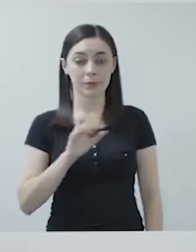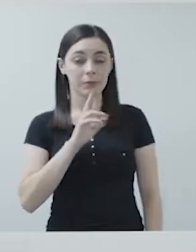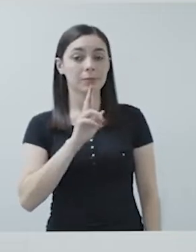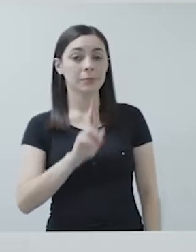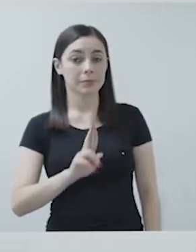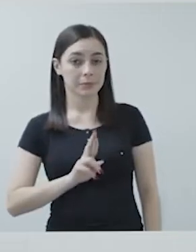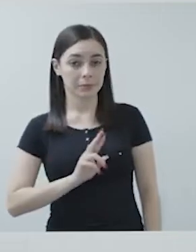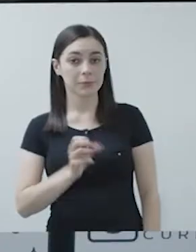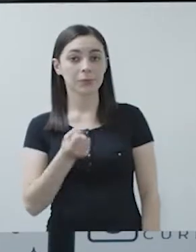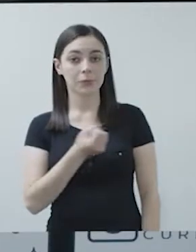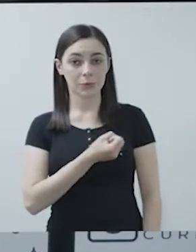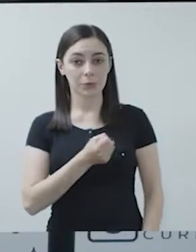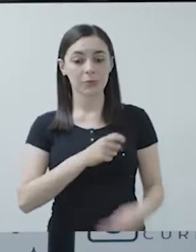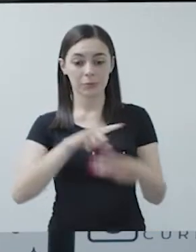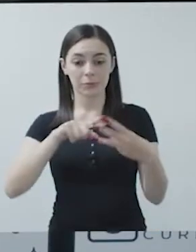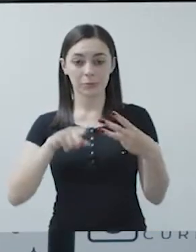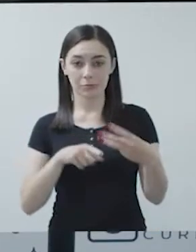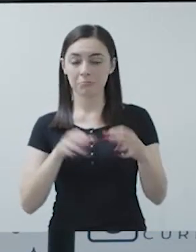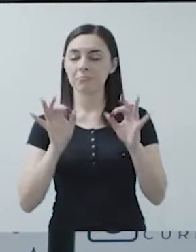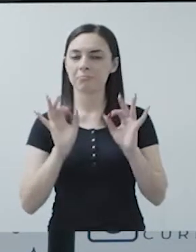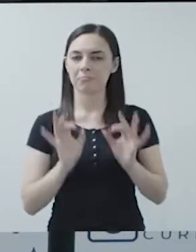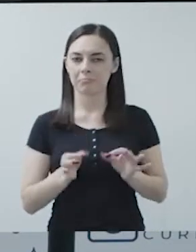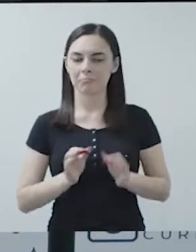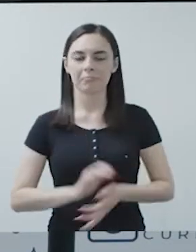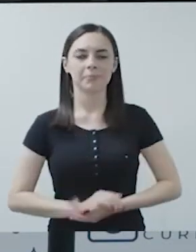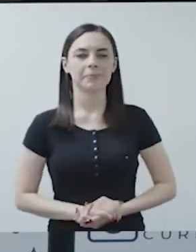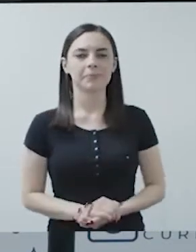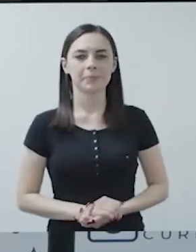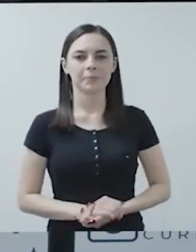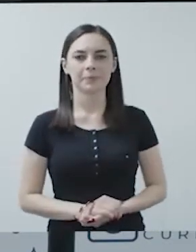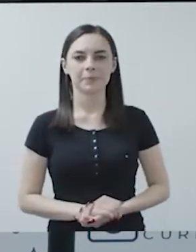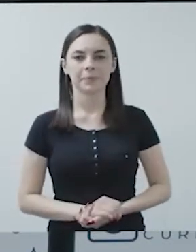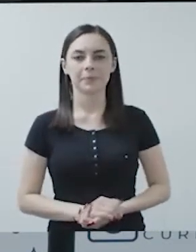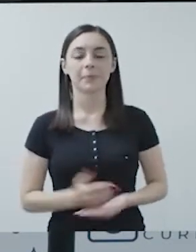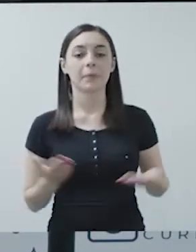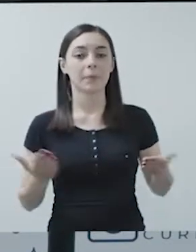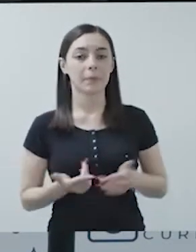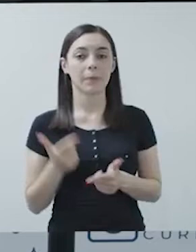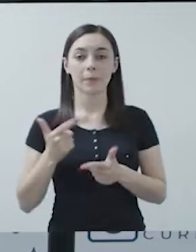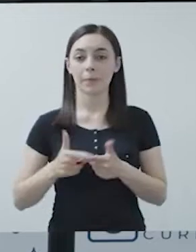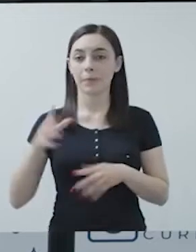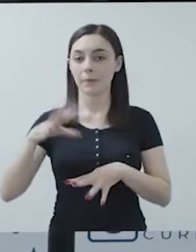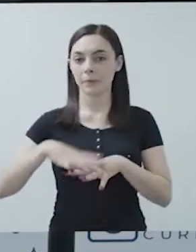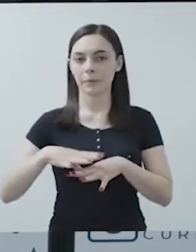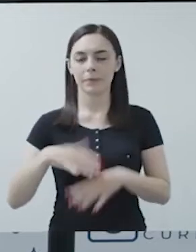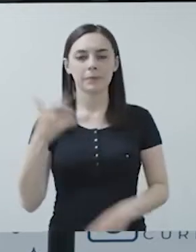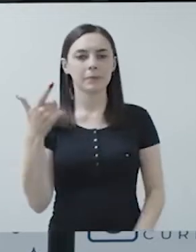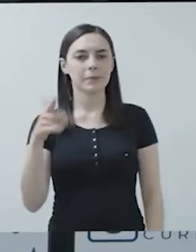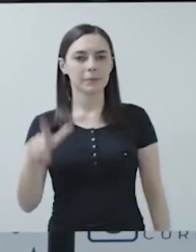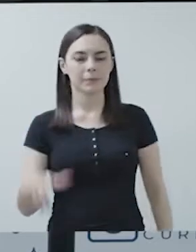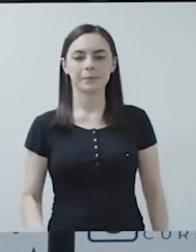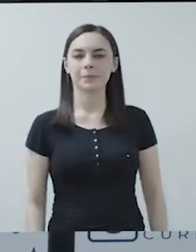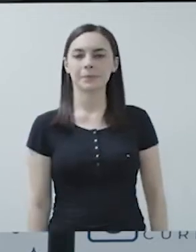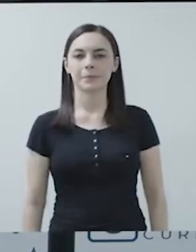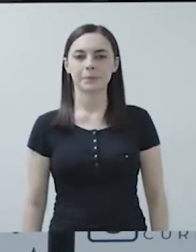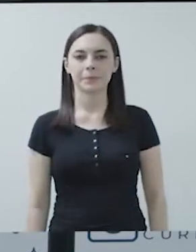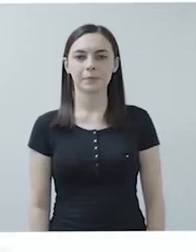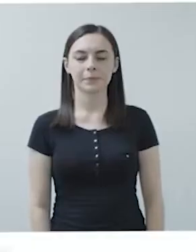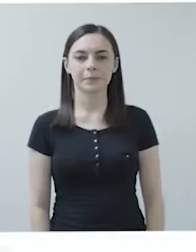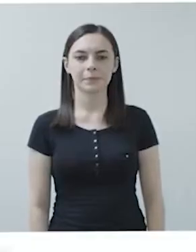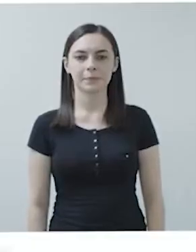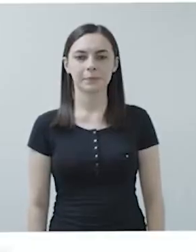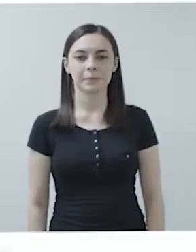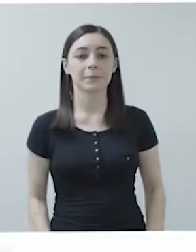estes números, você acertou. Então, vamos para mais um problema. Olha lá. É